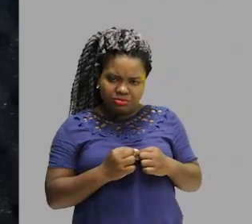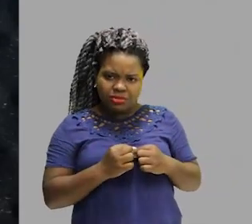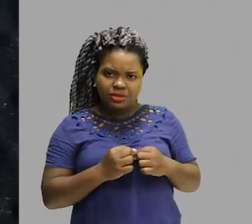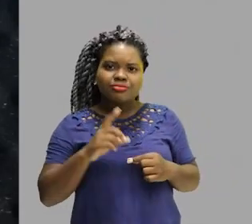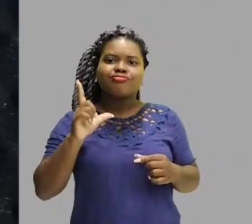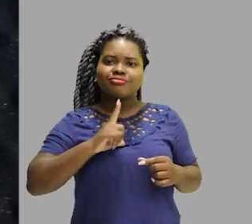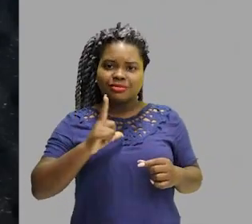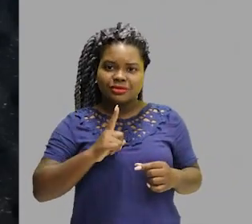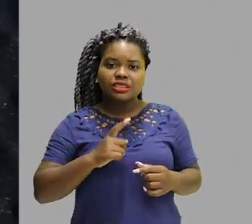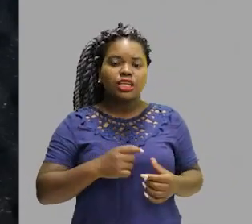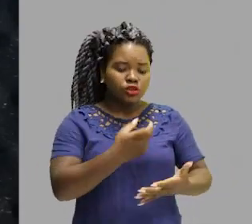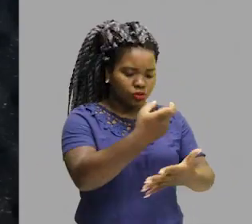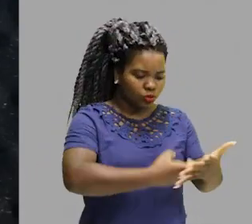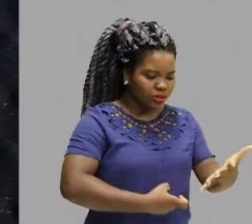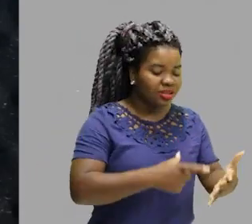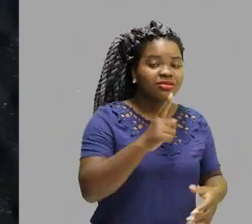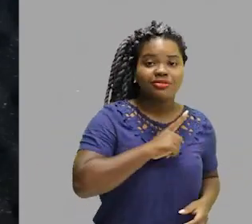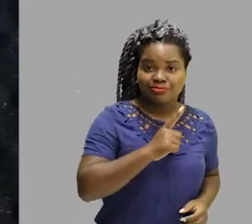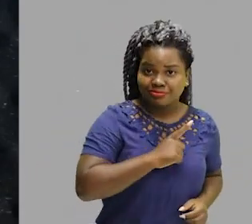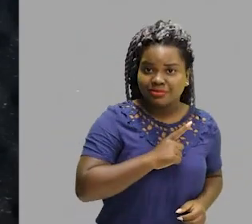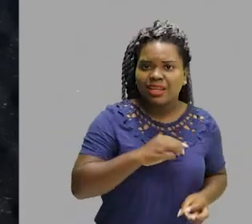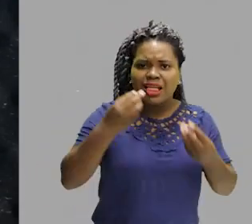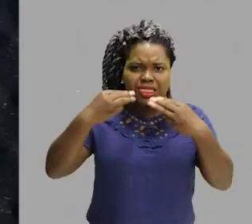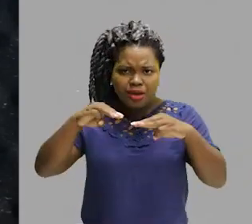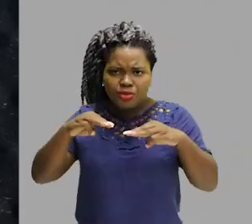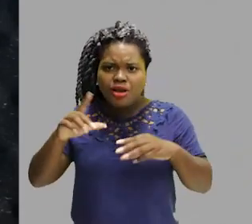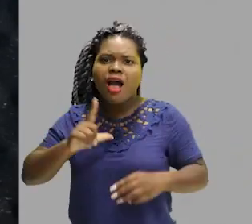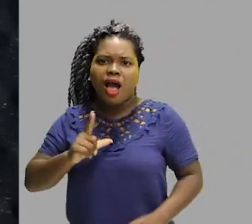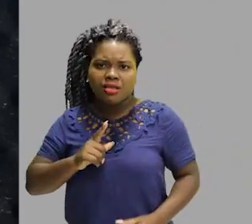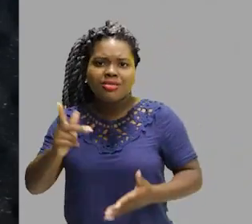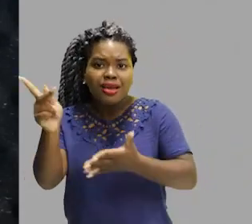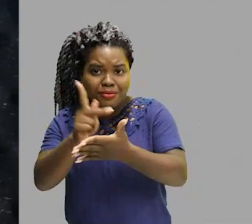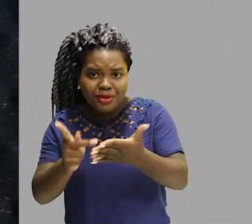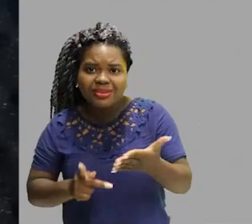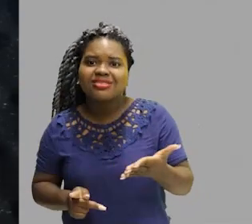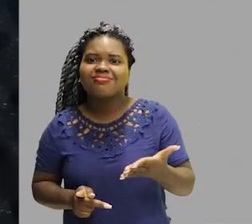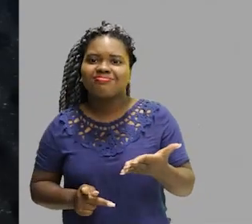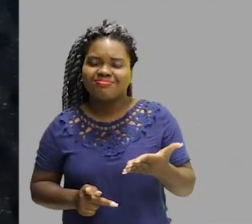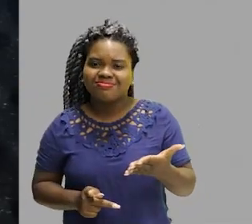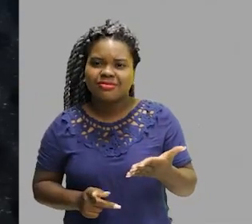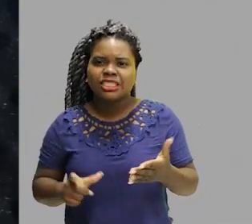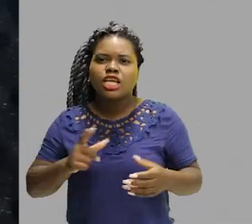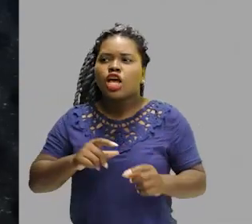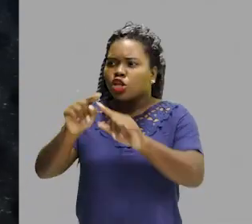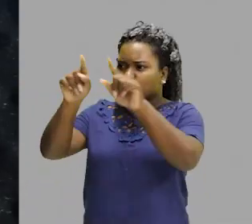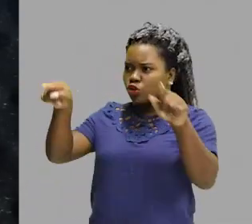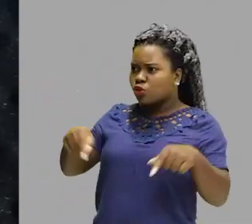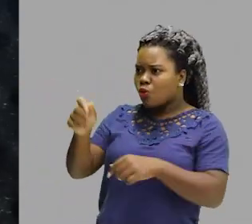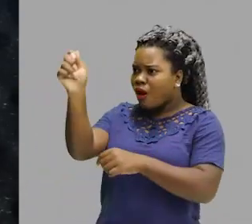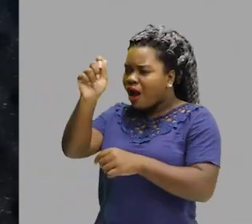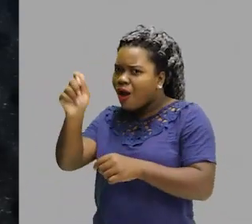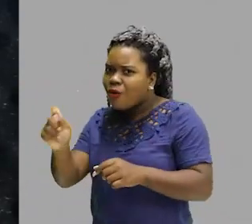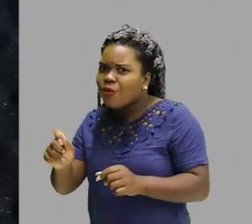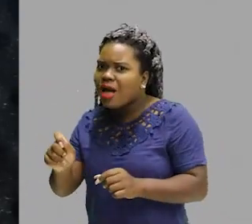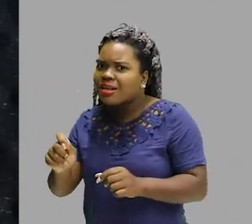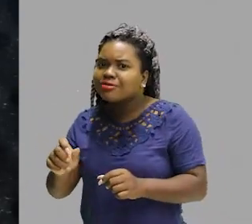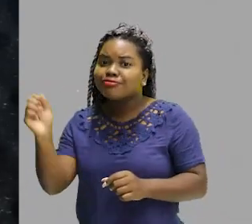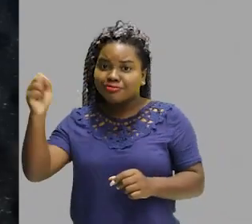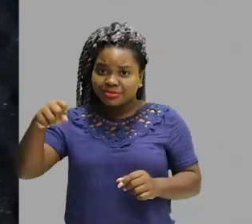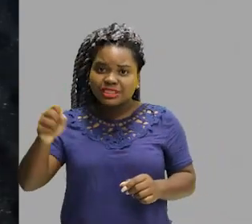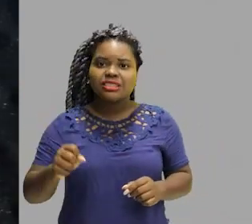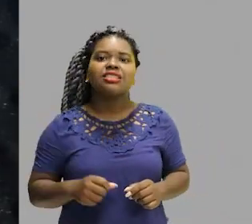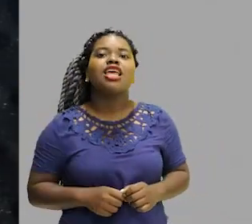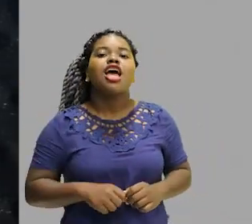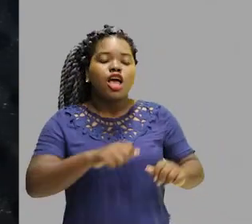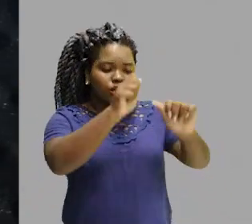texto? Há. A poesia numa música? Claro que há. A poesia num quadro? Sim. Numa escultura?